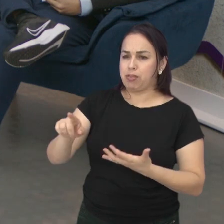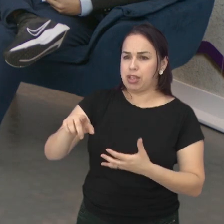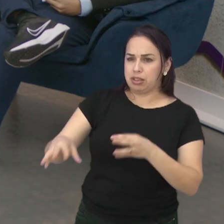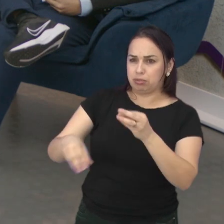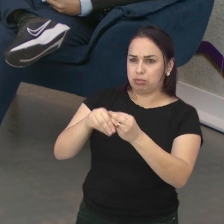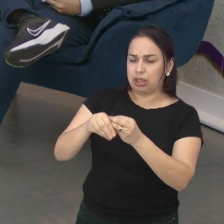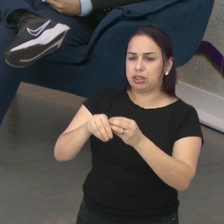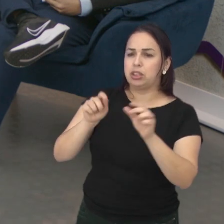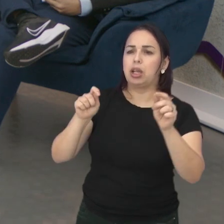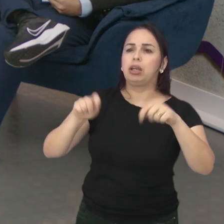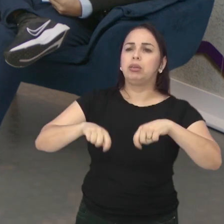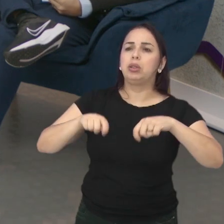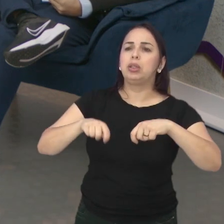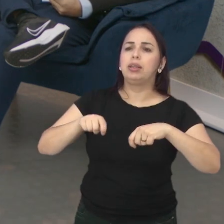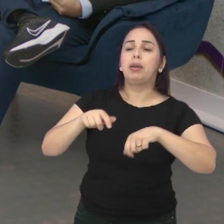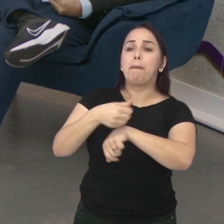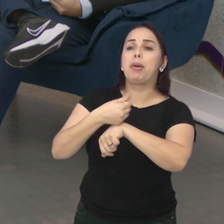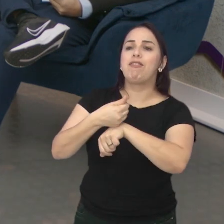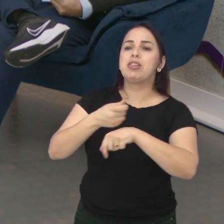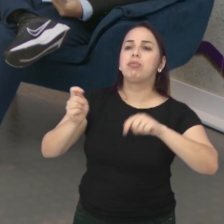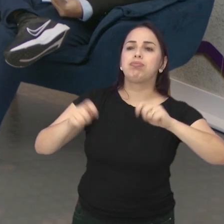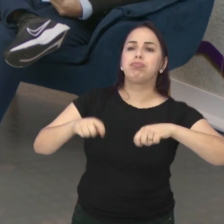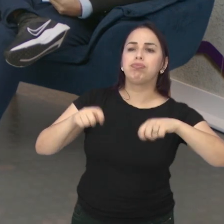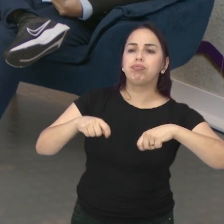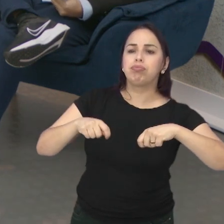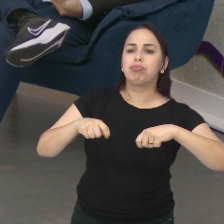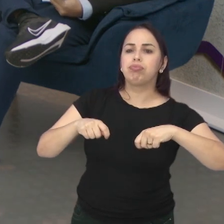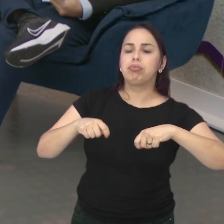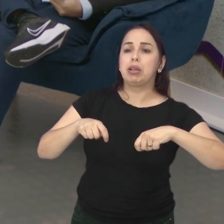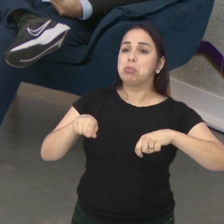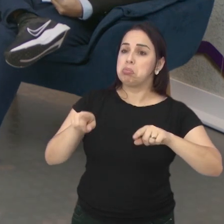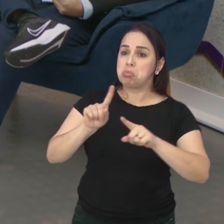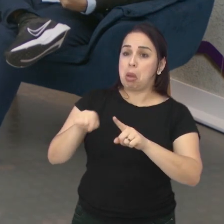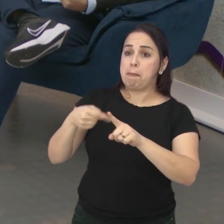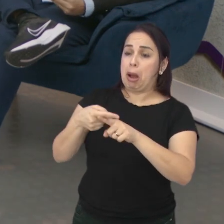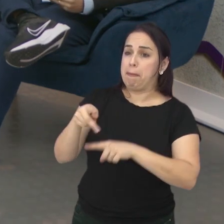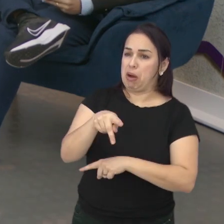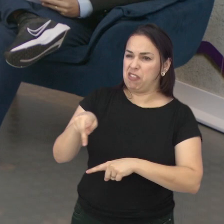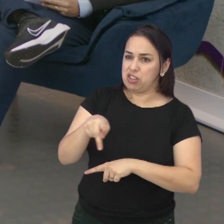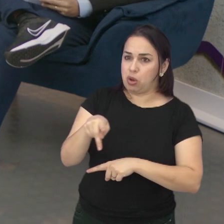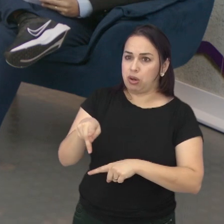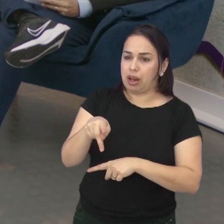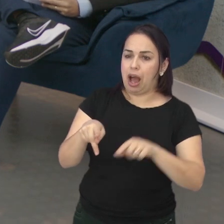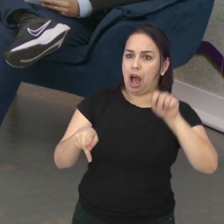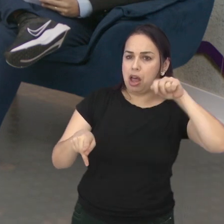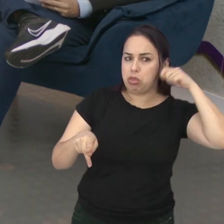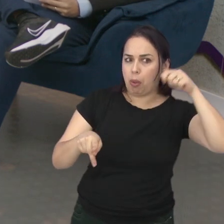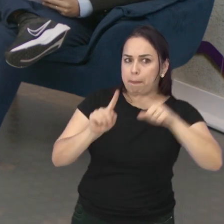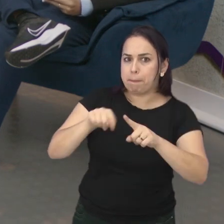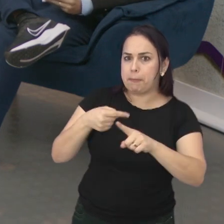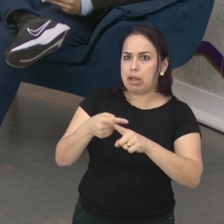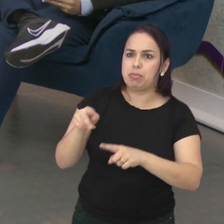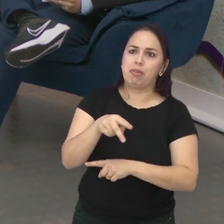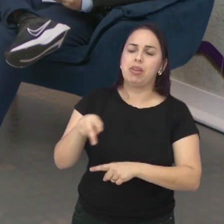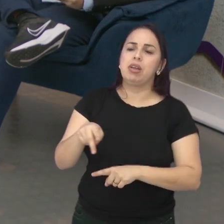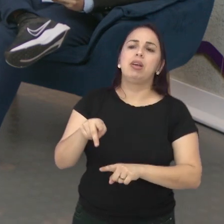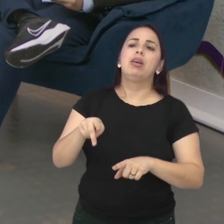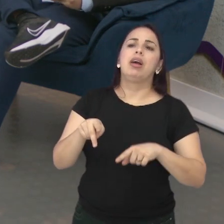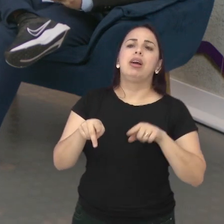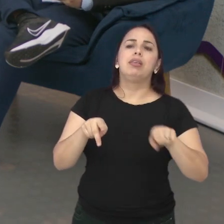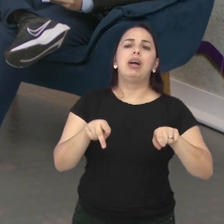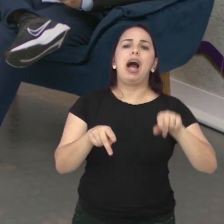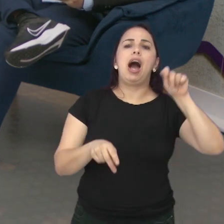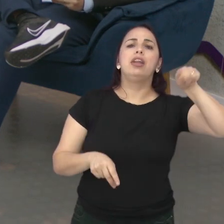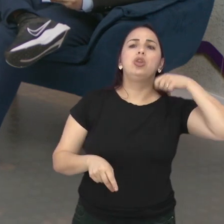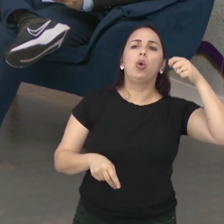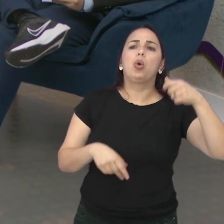nessa questão da possibilidade do profissional, né, do ator, ser professor também. Mas, como ator, quais são